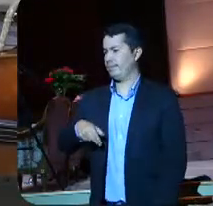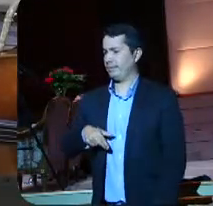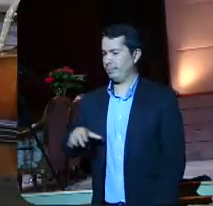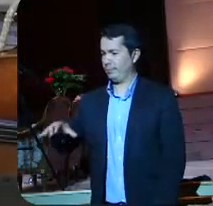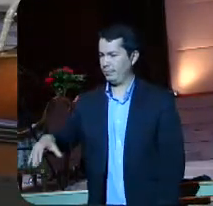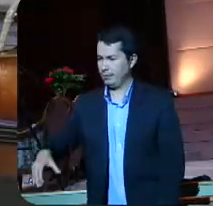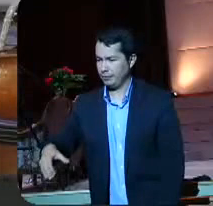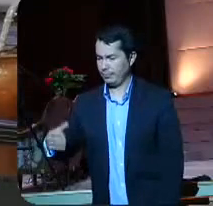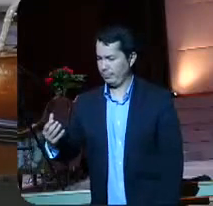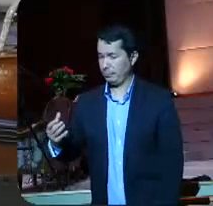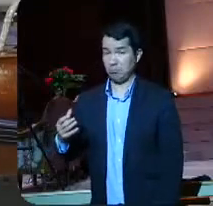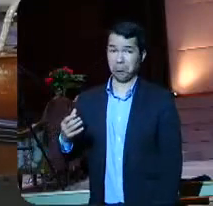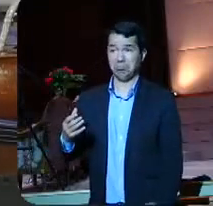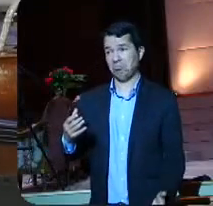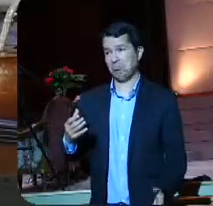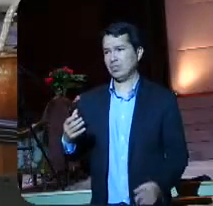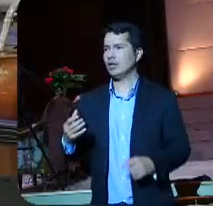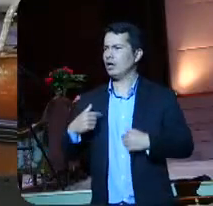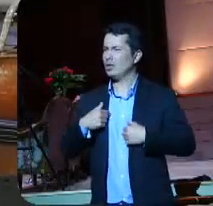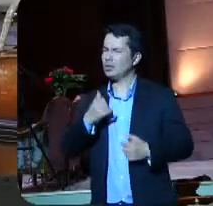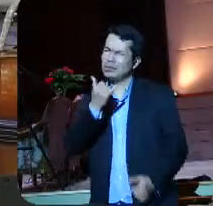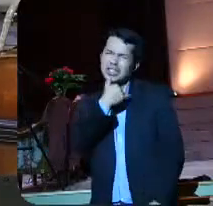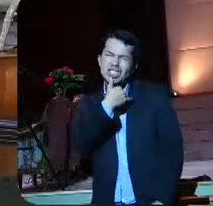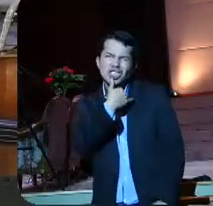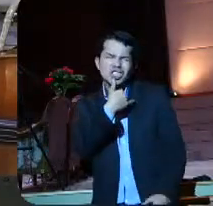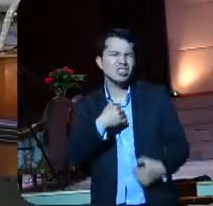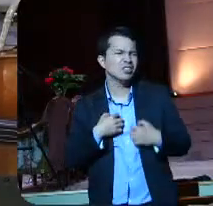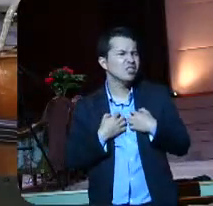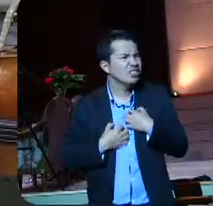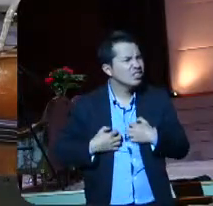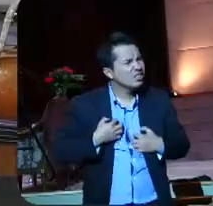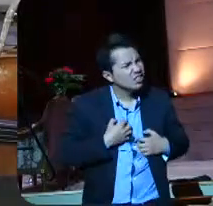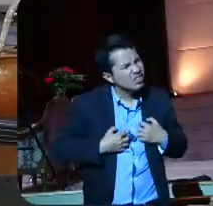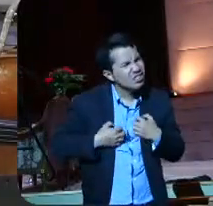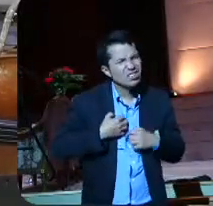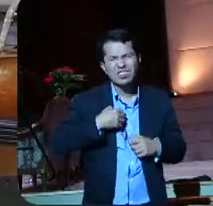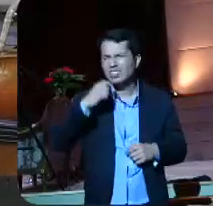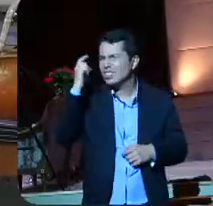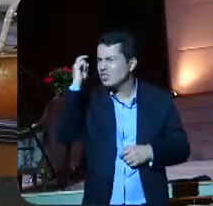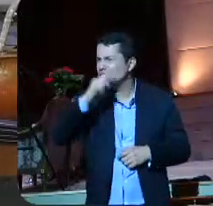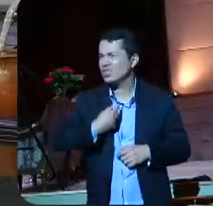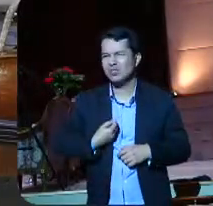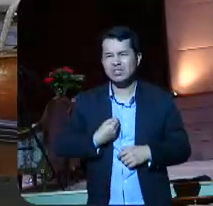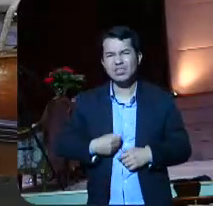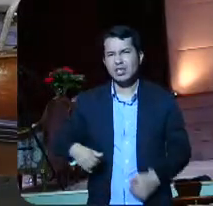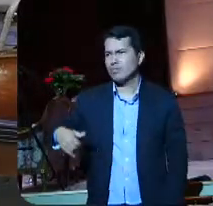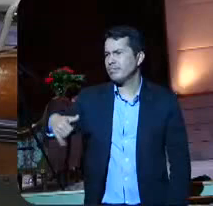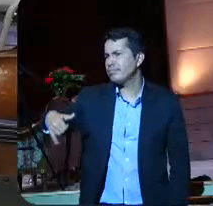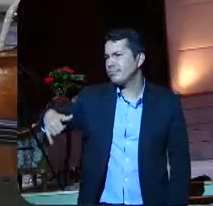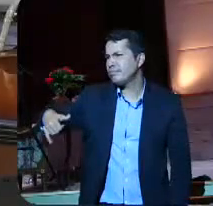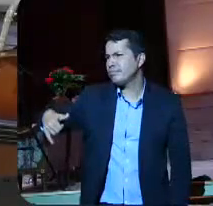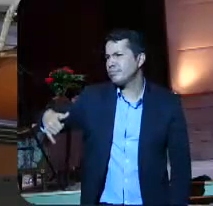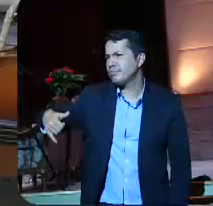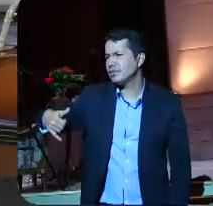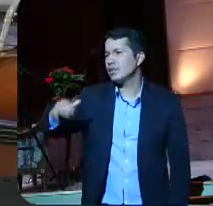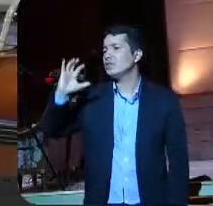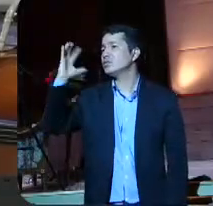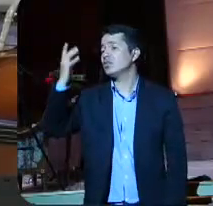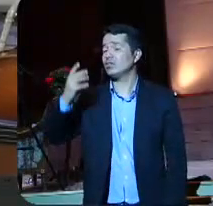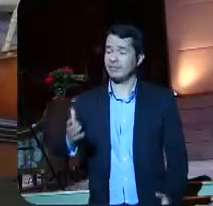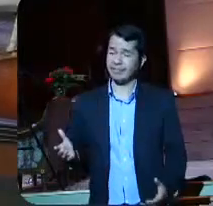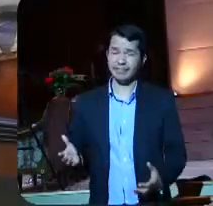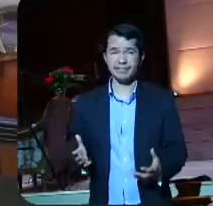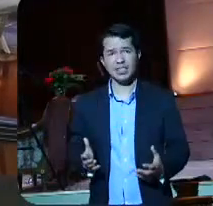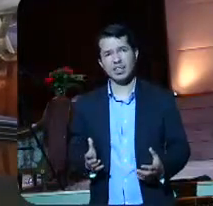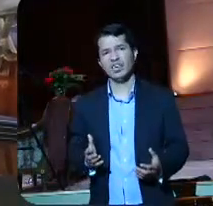um momento tão difícil que eu estava vivendo, um momento de angústia na alma. E aí quando toca o telefone na minha sala, eu estou imaginando